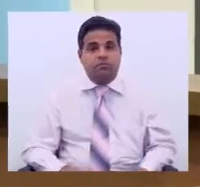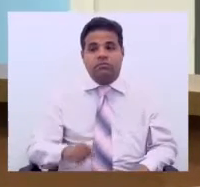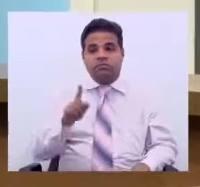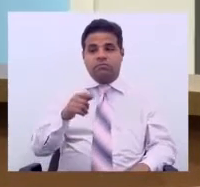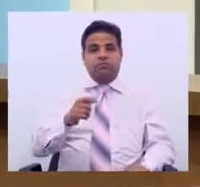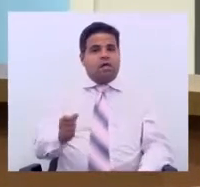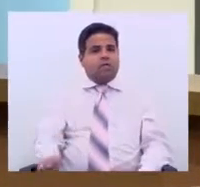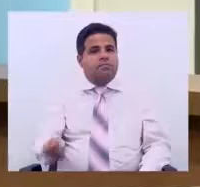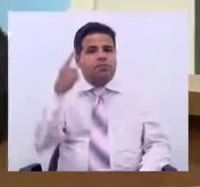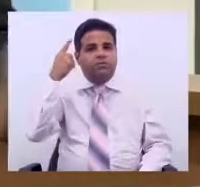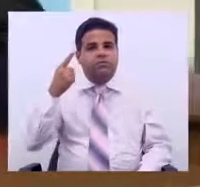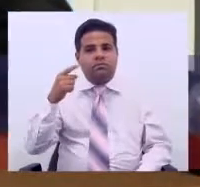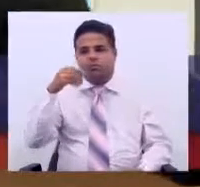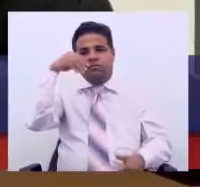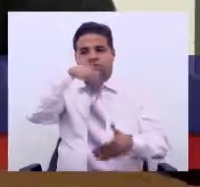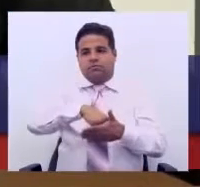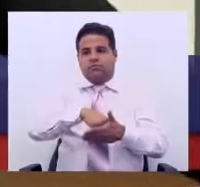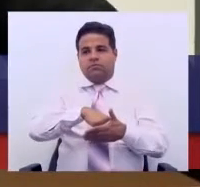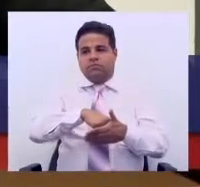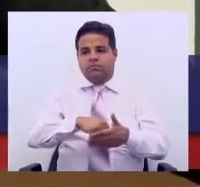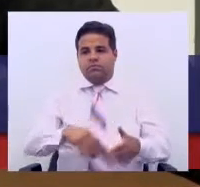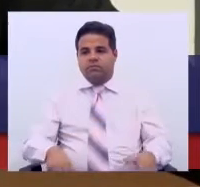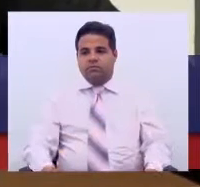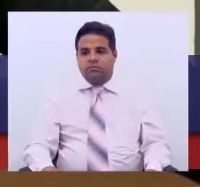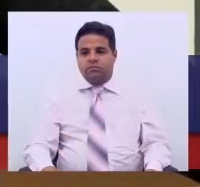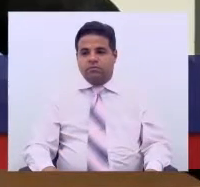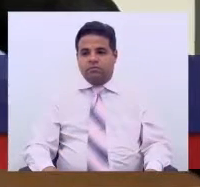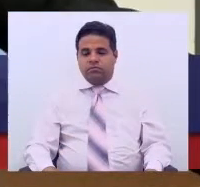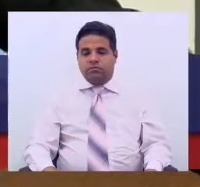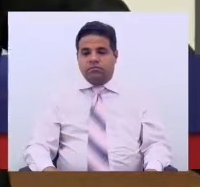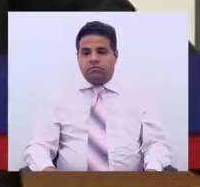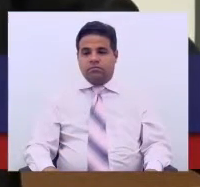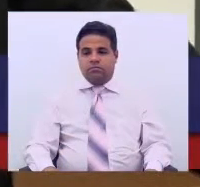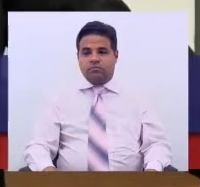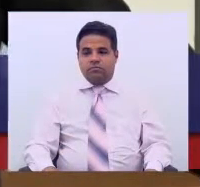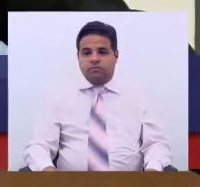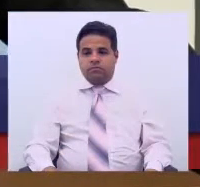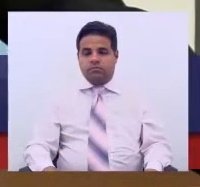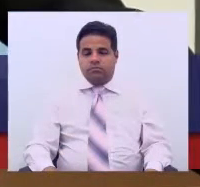extremamente absurda essa votação. Também acho.